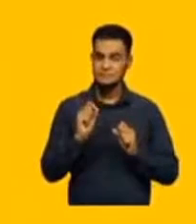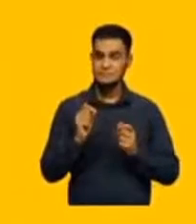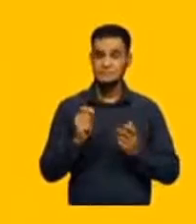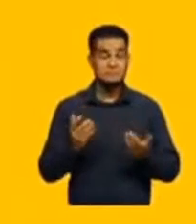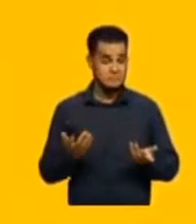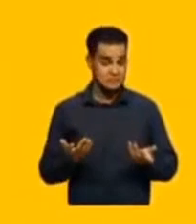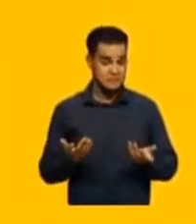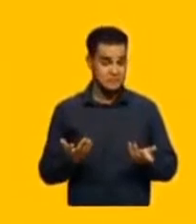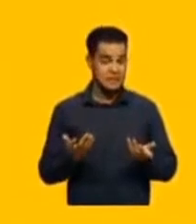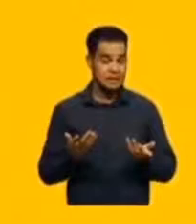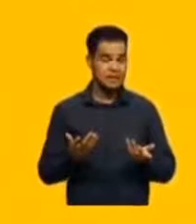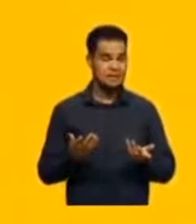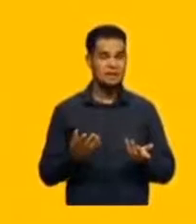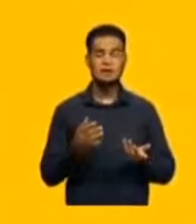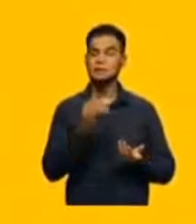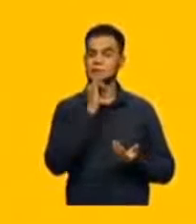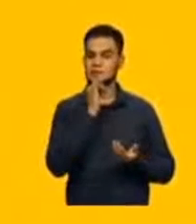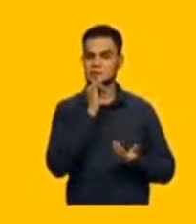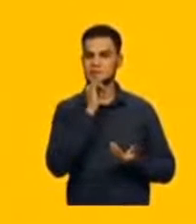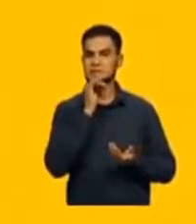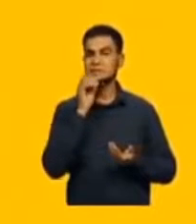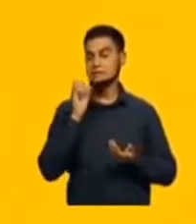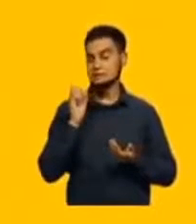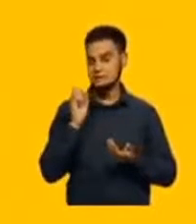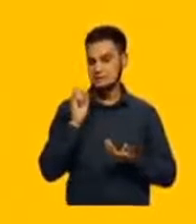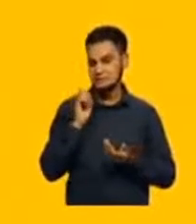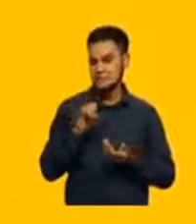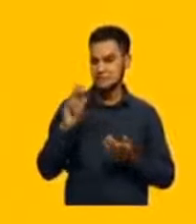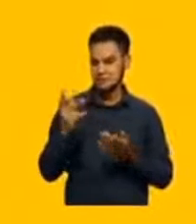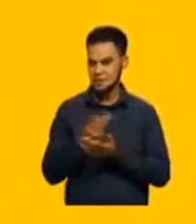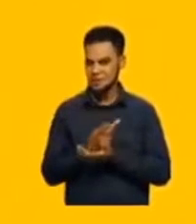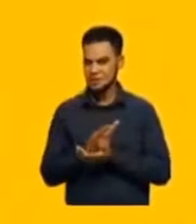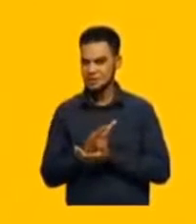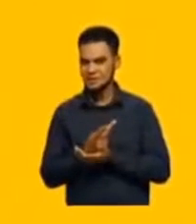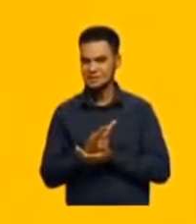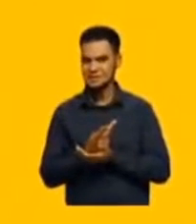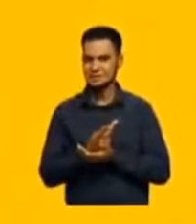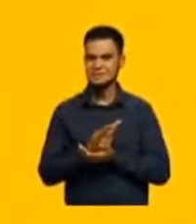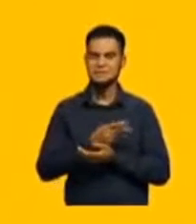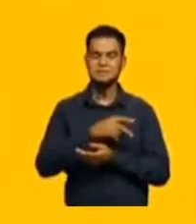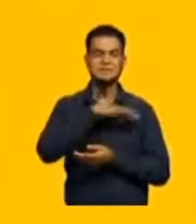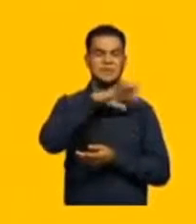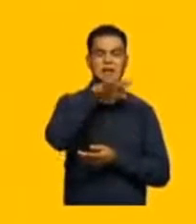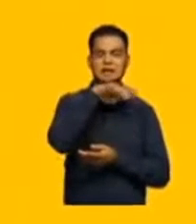vão fazer, então, a migração desse animal. Ele vai sair da floresta e vai procurar